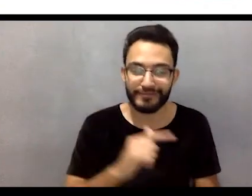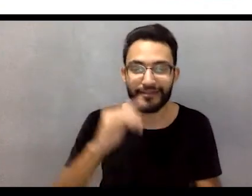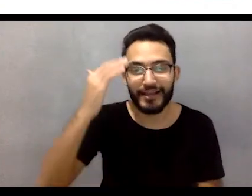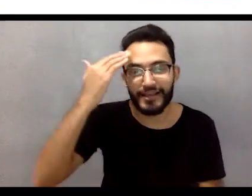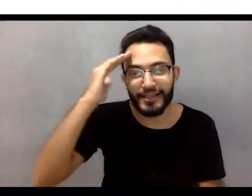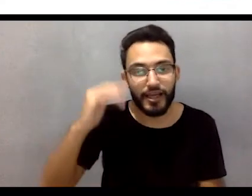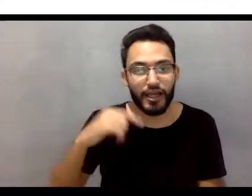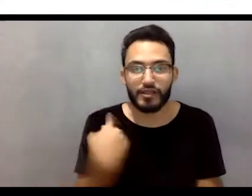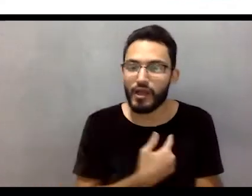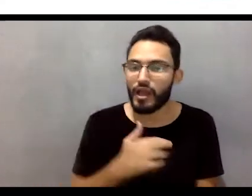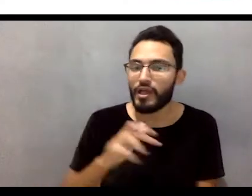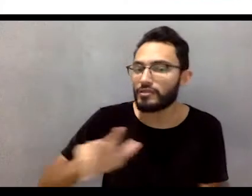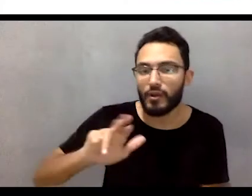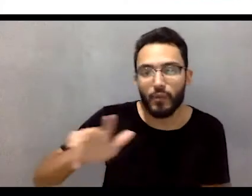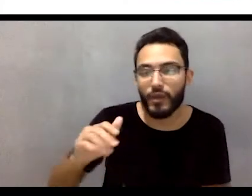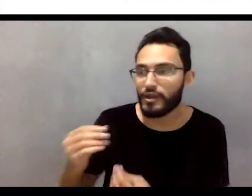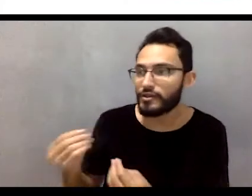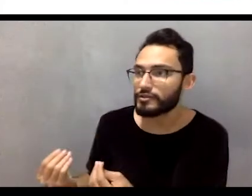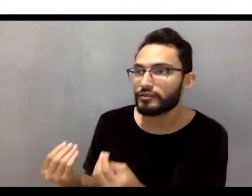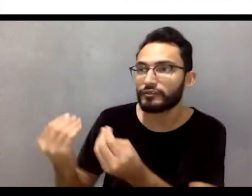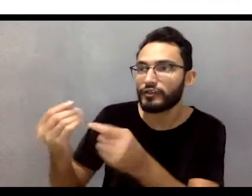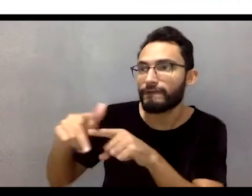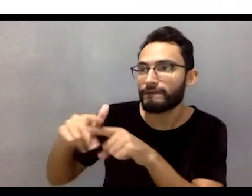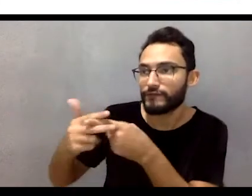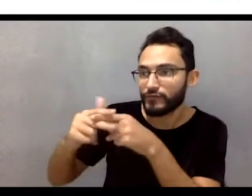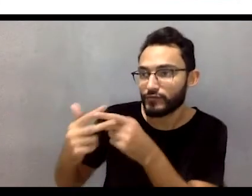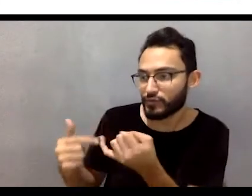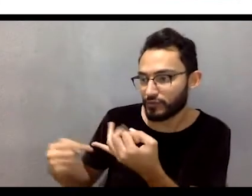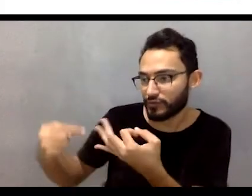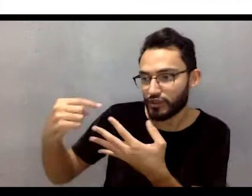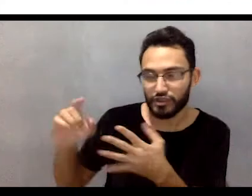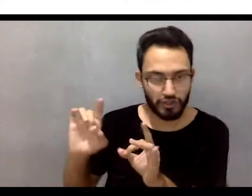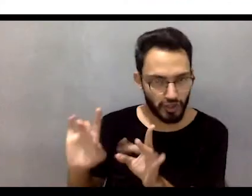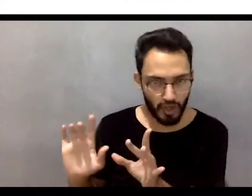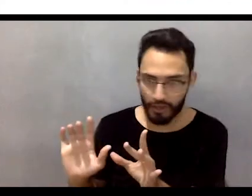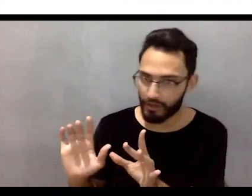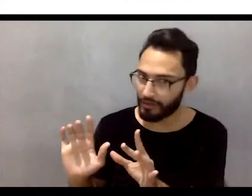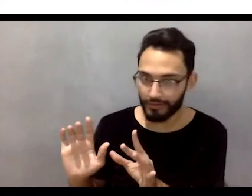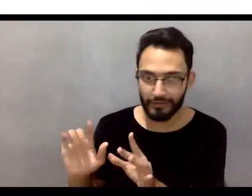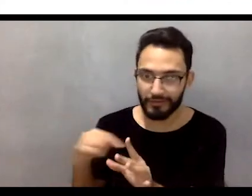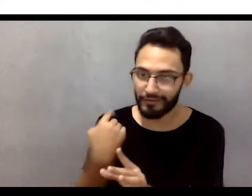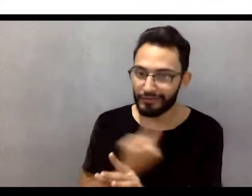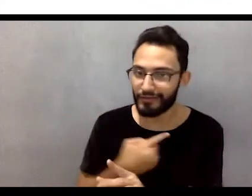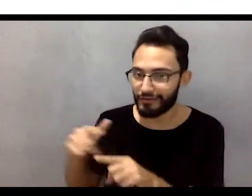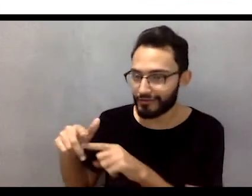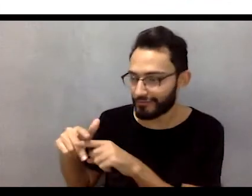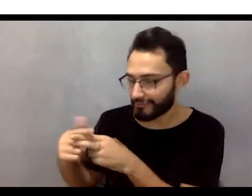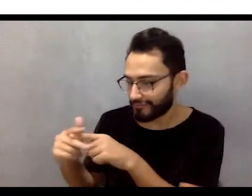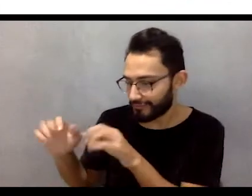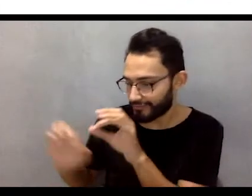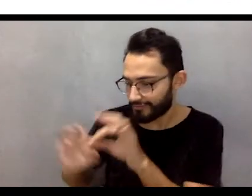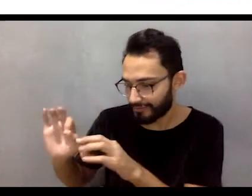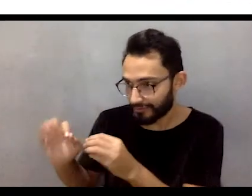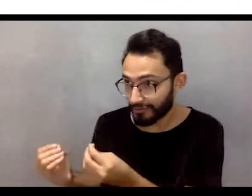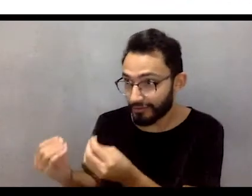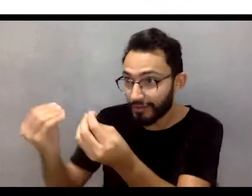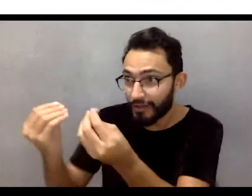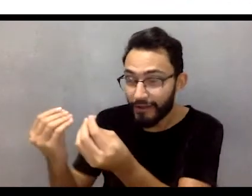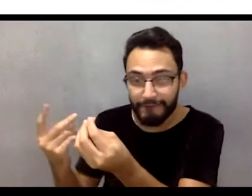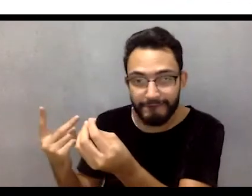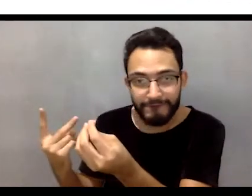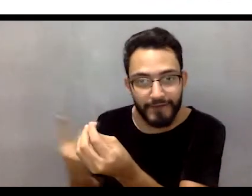não estamos entregando uma funcionalidade. A gente está entregando o valor para o nosso